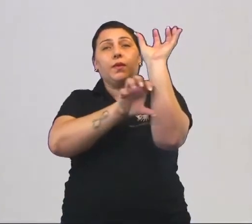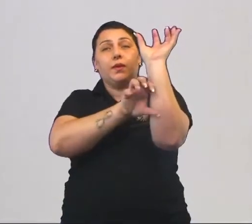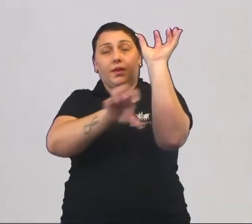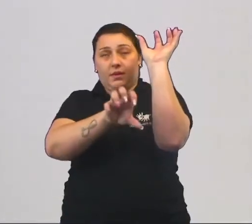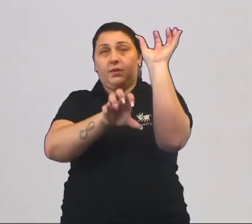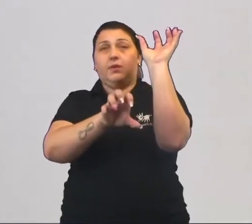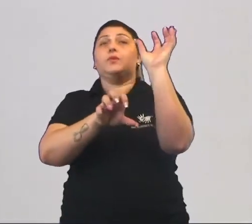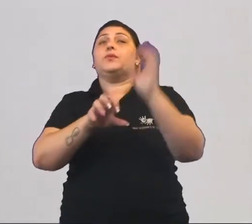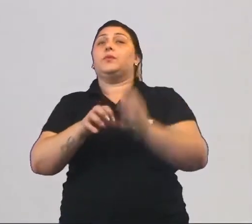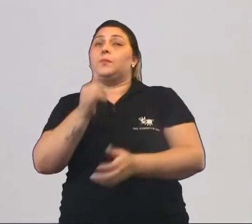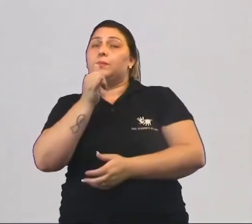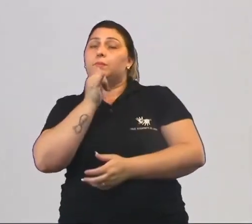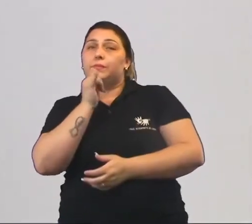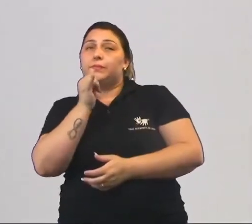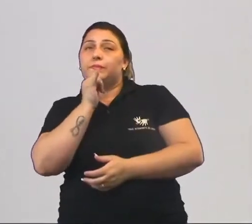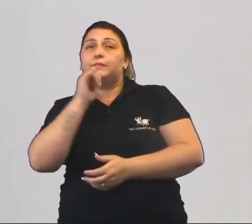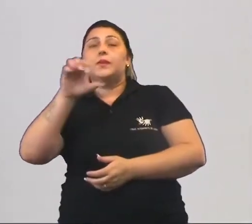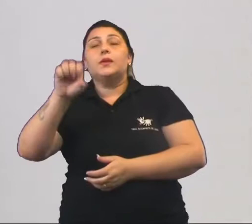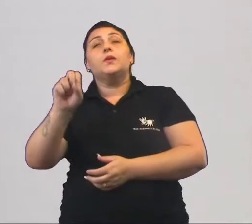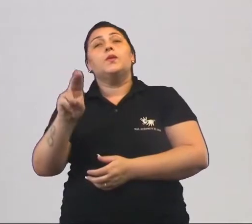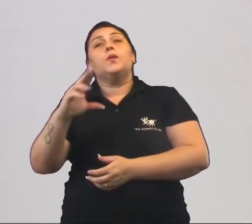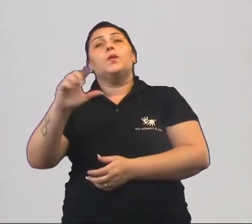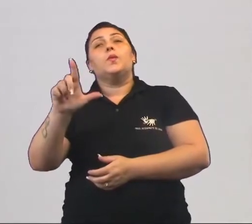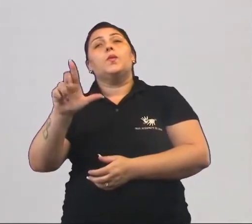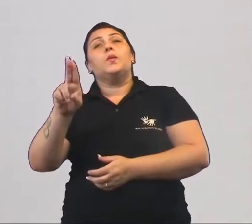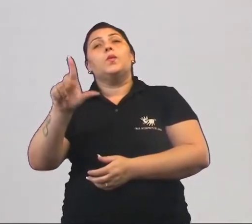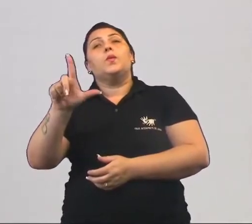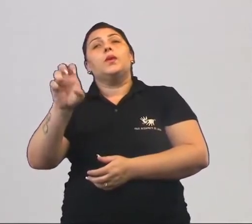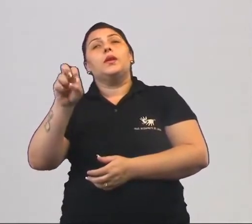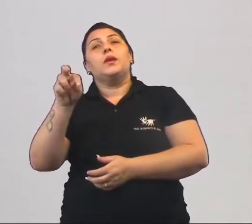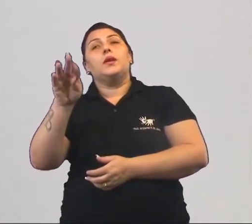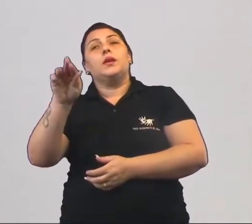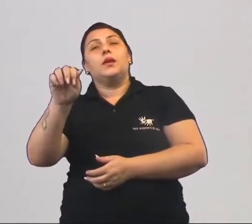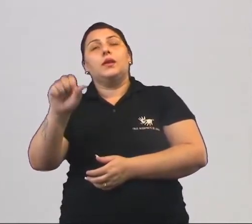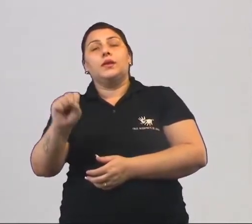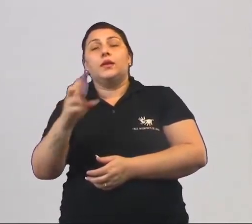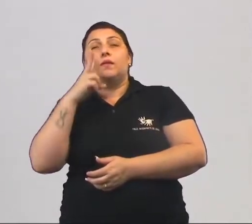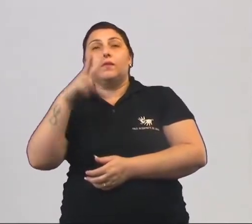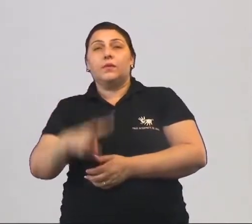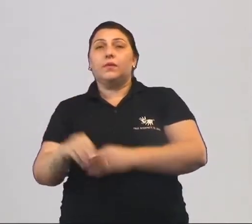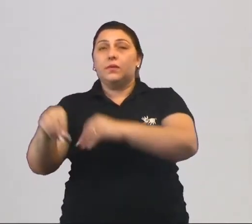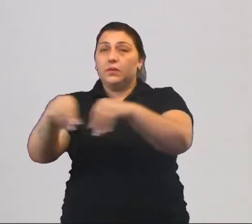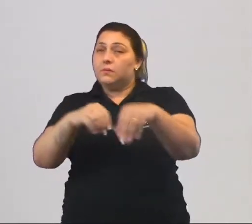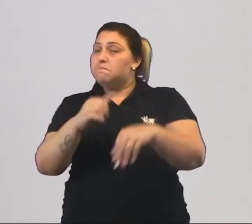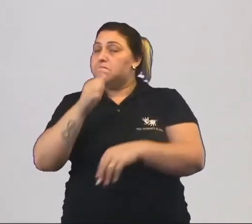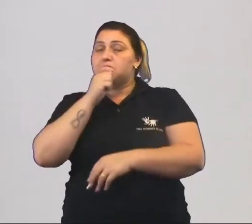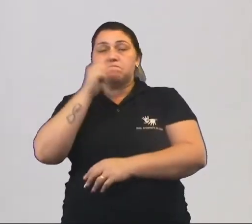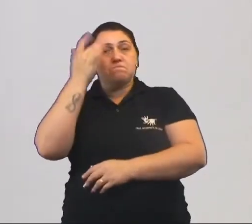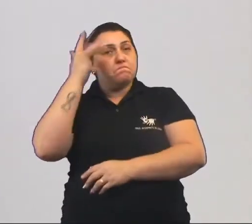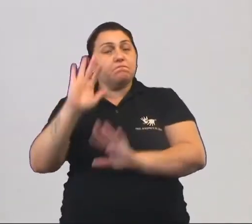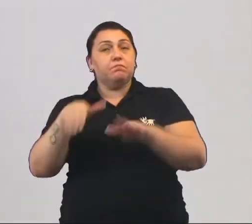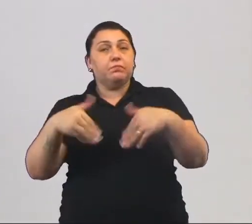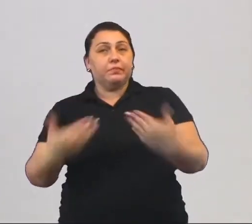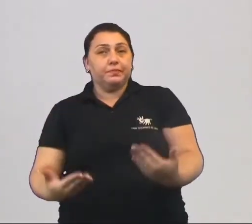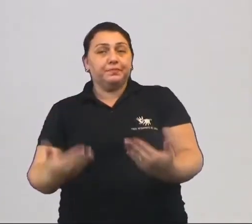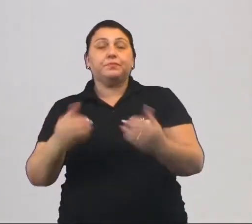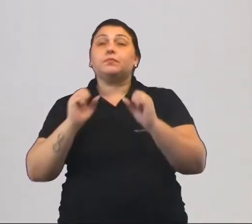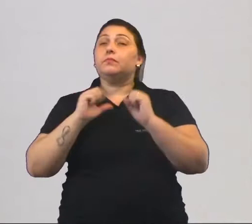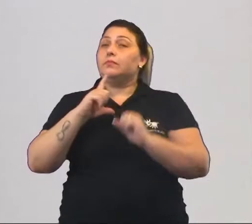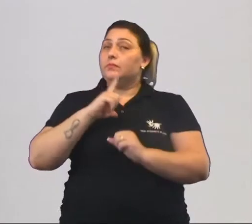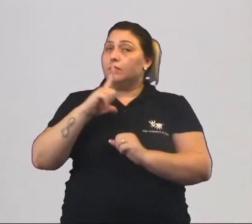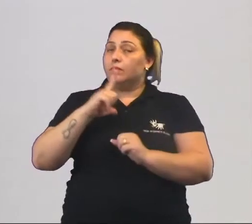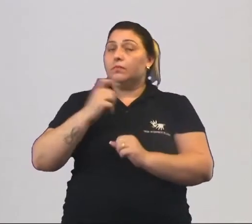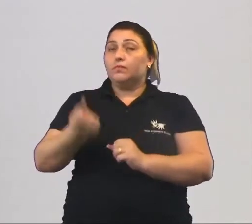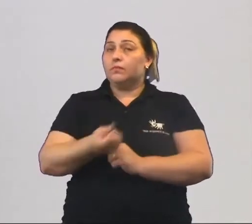aí, turma, nós acabamos de ver várias características. Vimos que esse solo aí, que nós ainda não sabemos qual é, ele possui